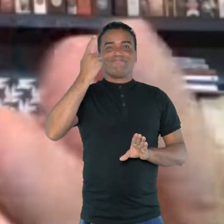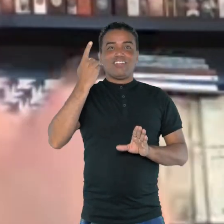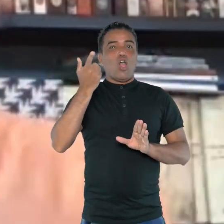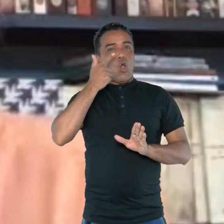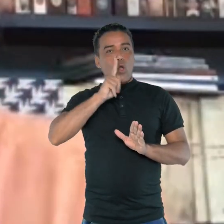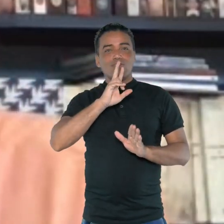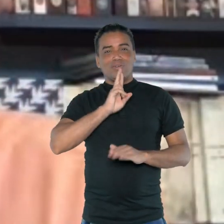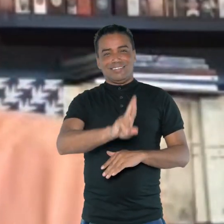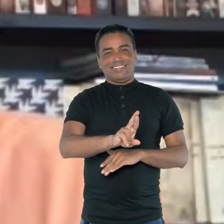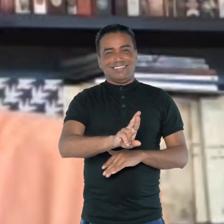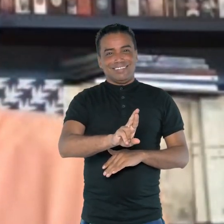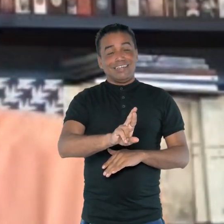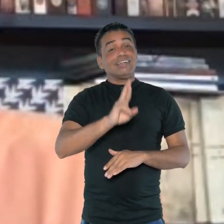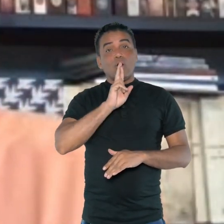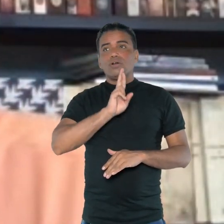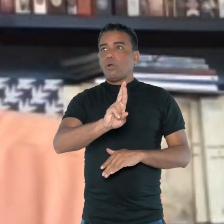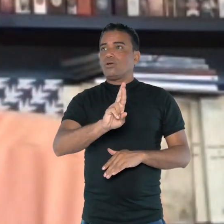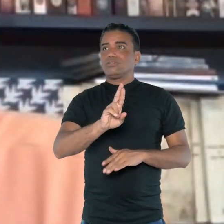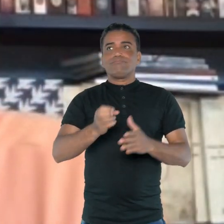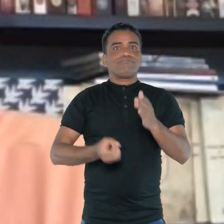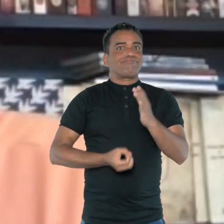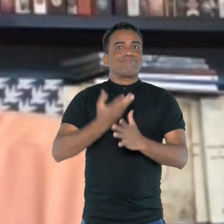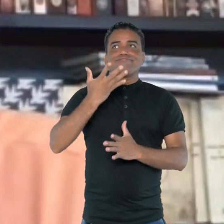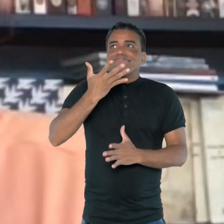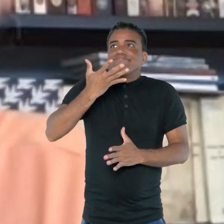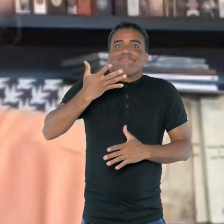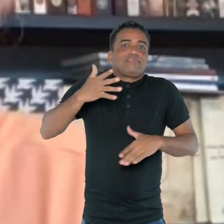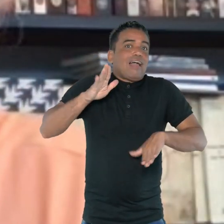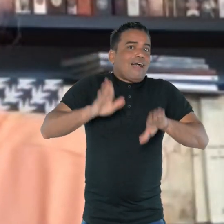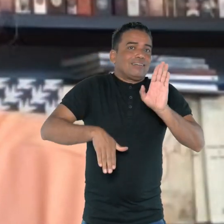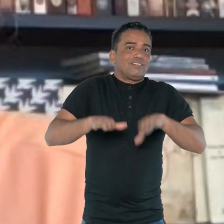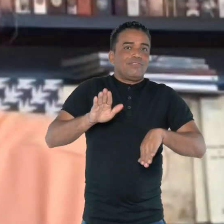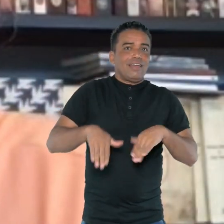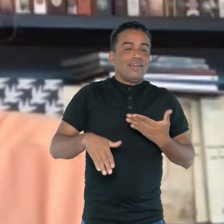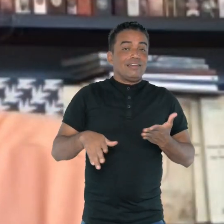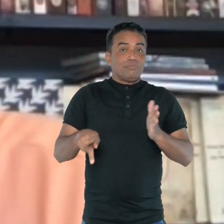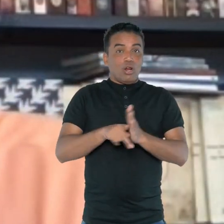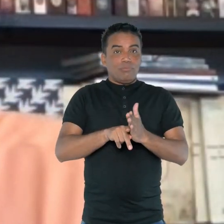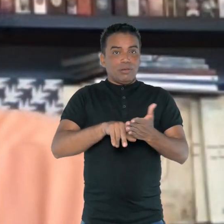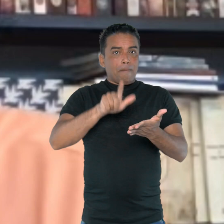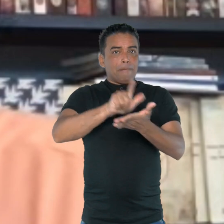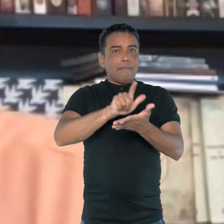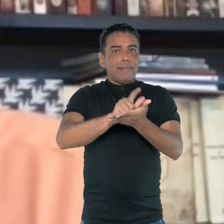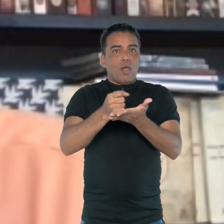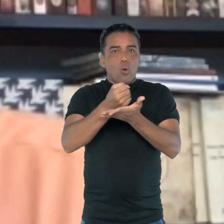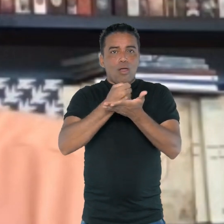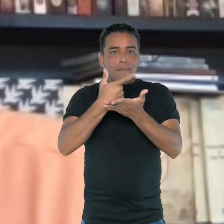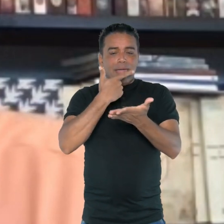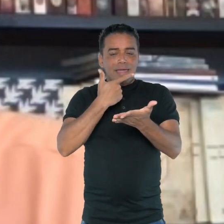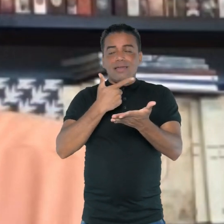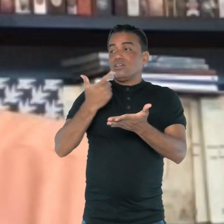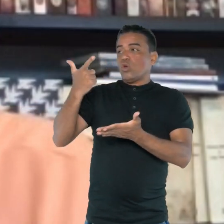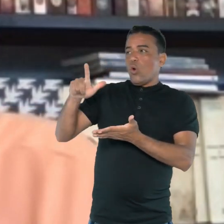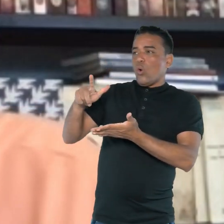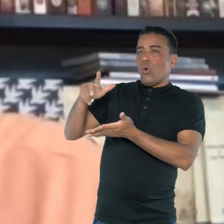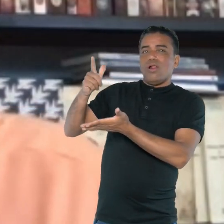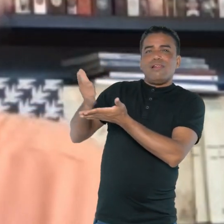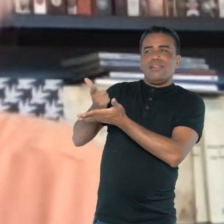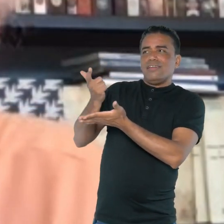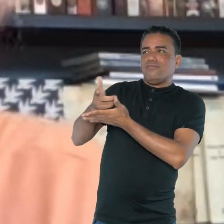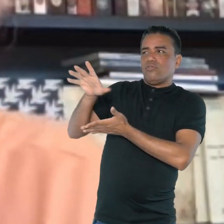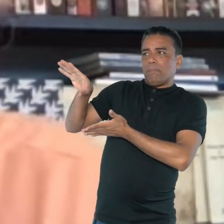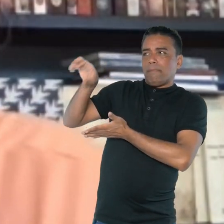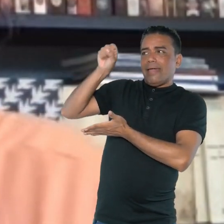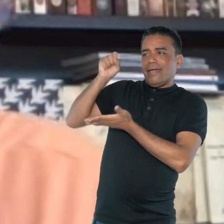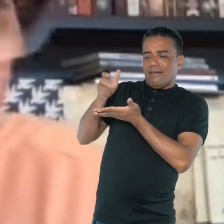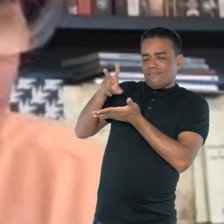a solução vem às vezes vem da bula do remédio, né? Ou vem de um escritor que você pega um